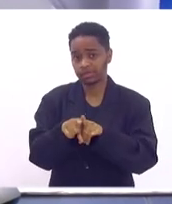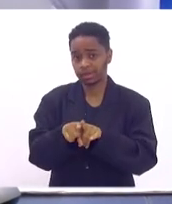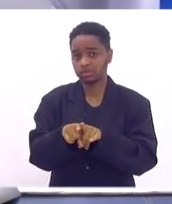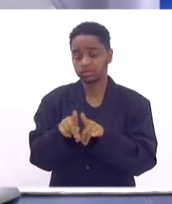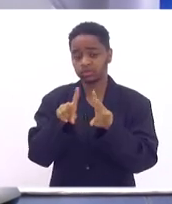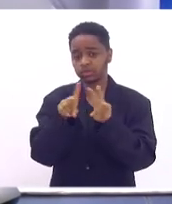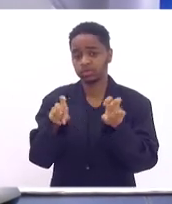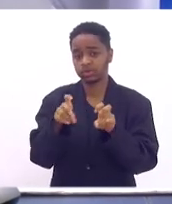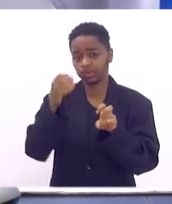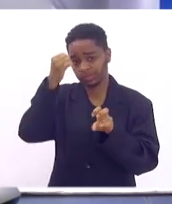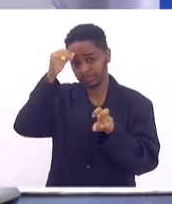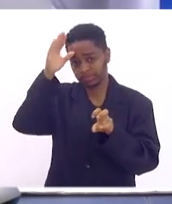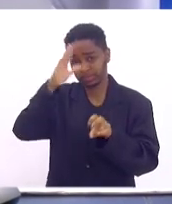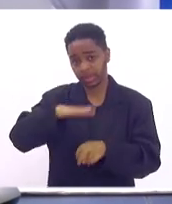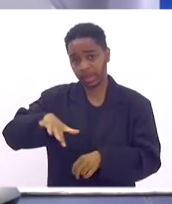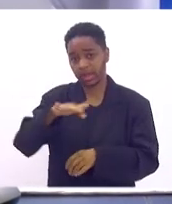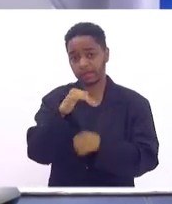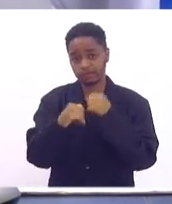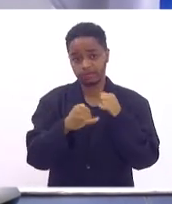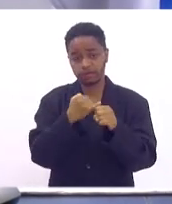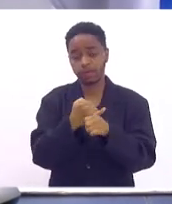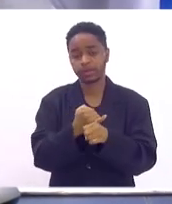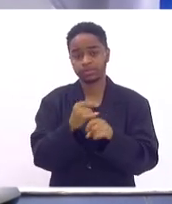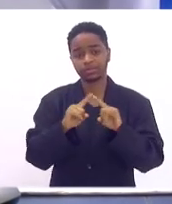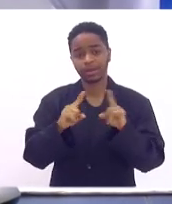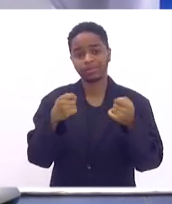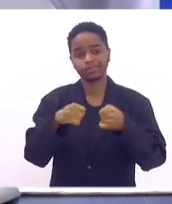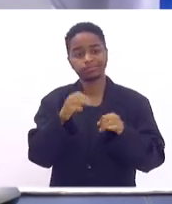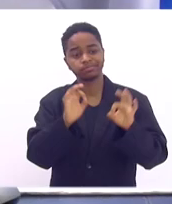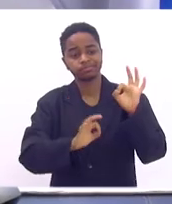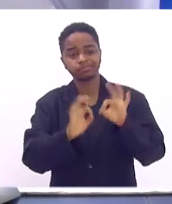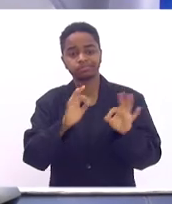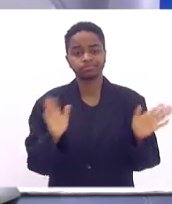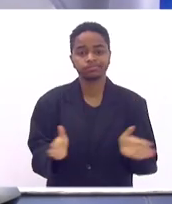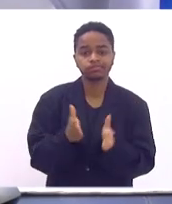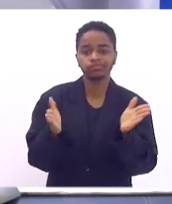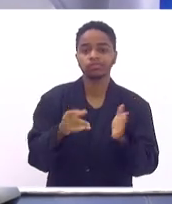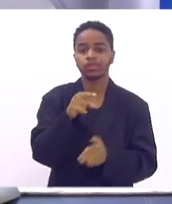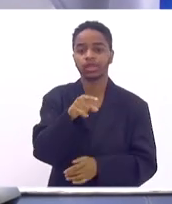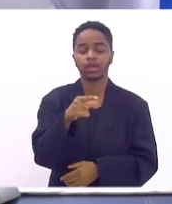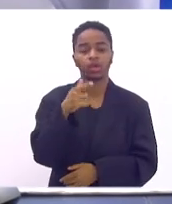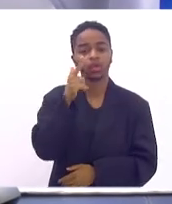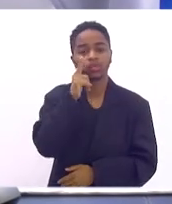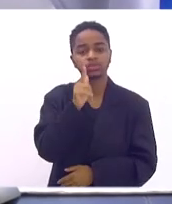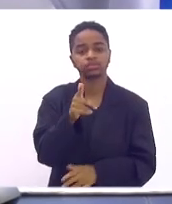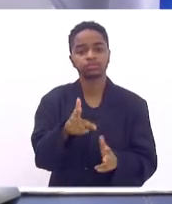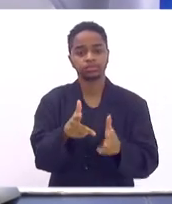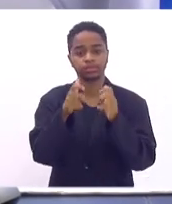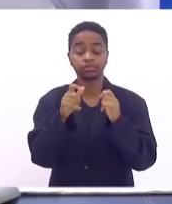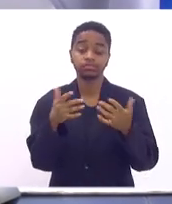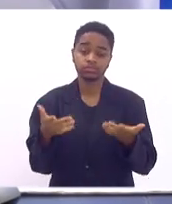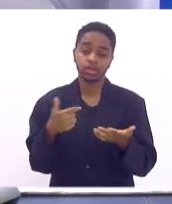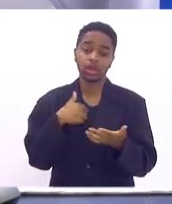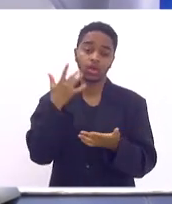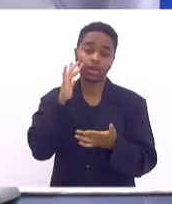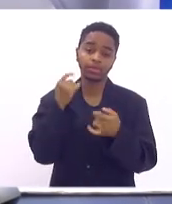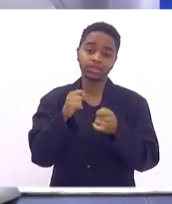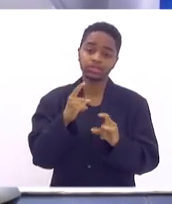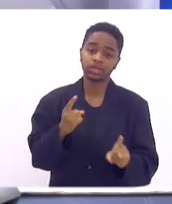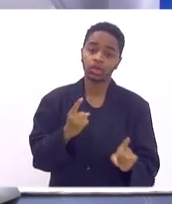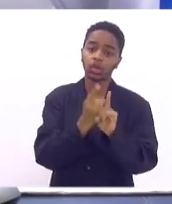conhecimentos de informática, mas prepará-lo para ver. Né? Então, acho que uma ação que essa CPI pode desenvolver é um grande encontro com